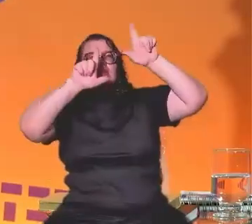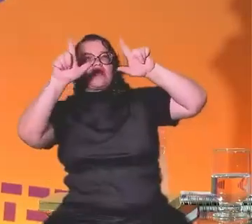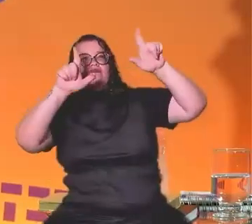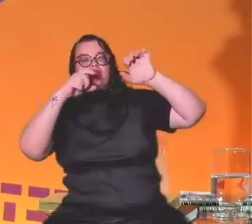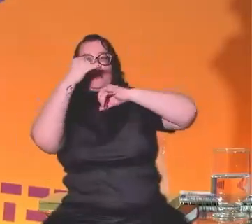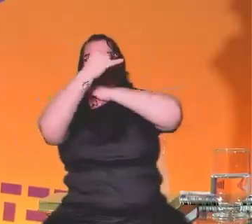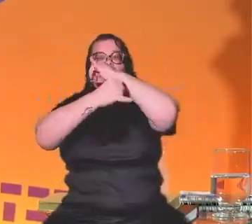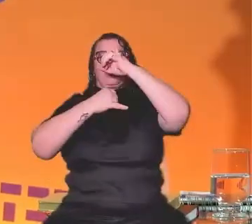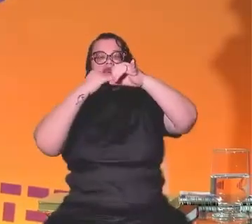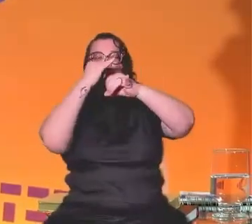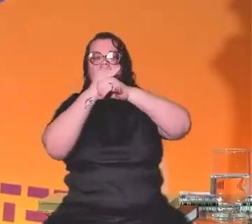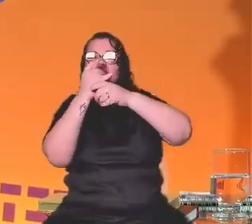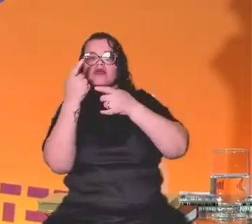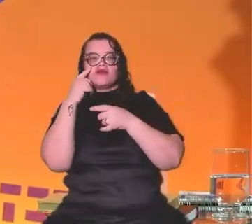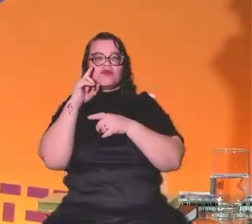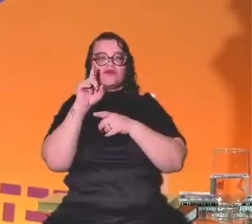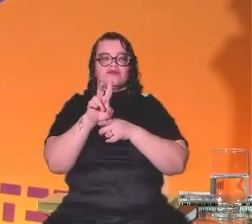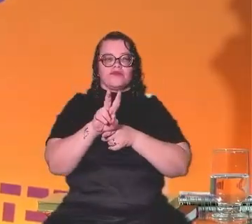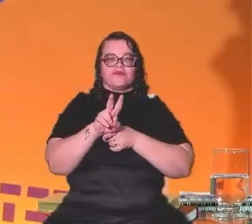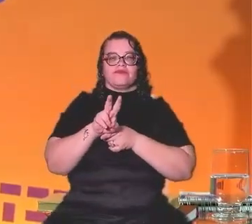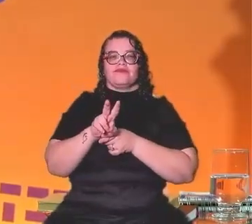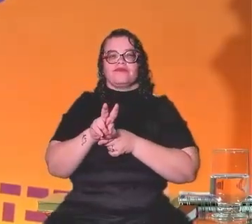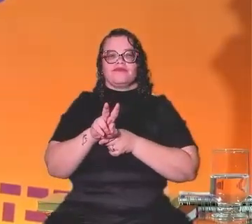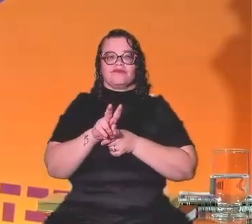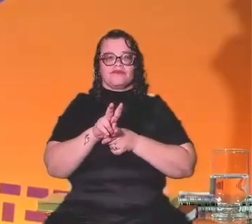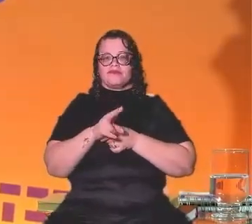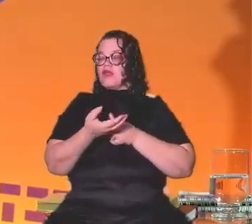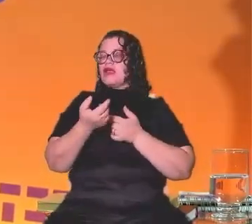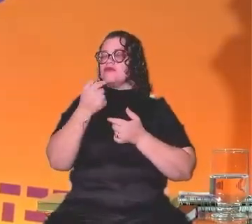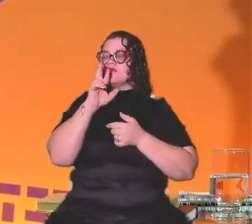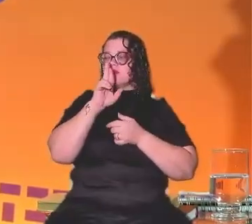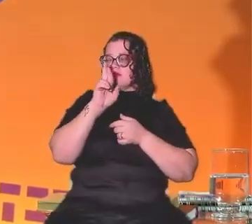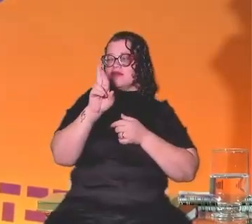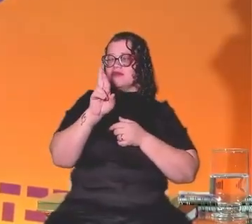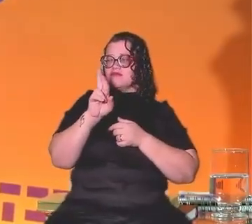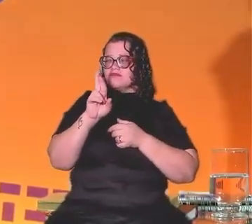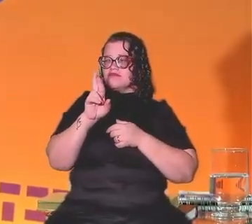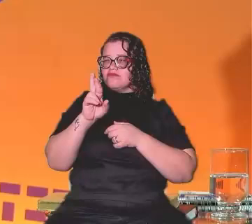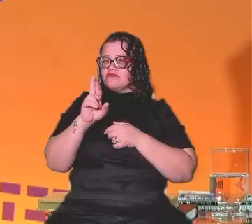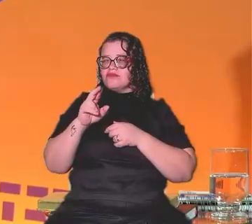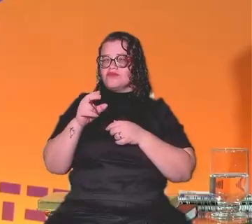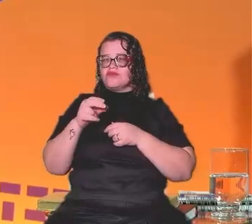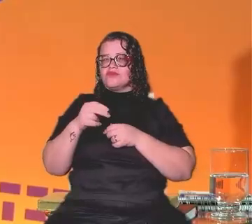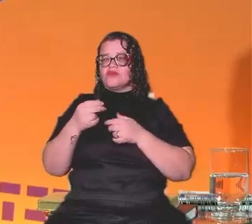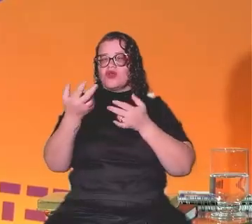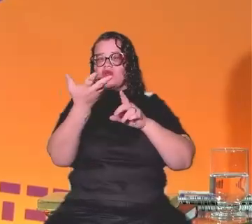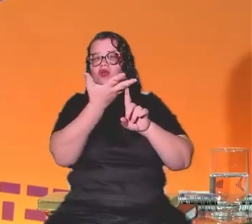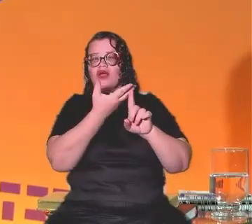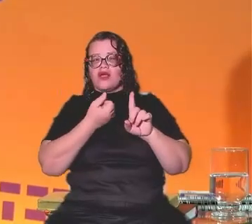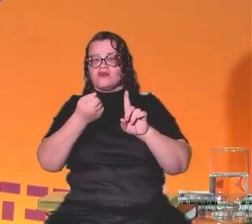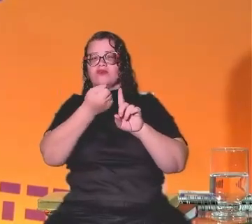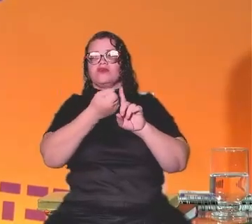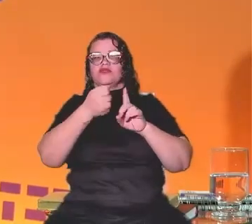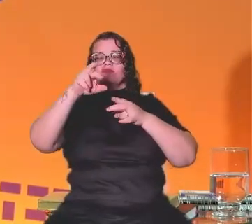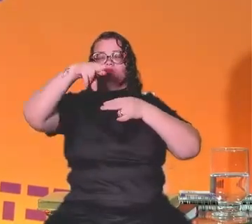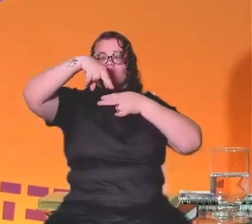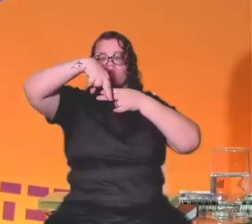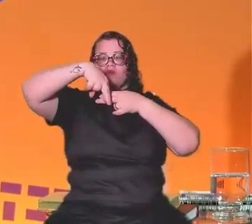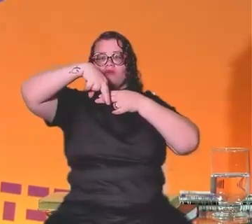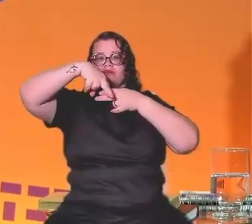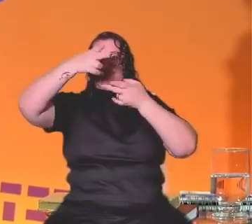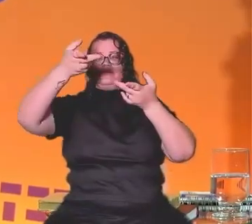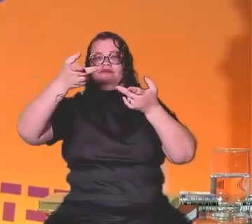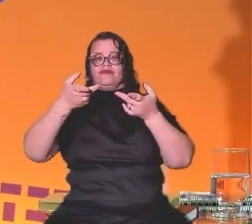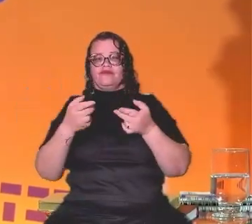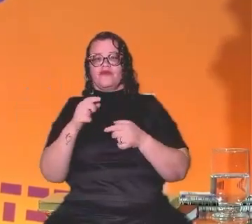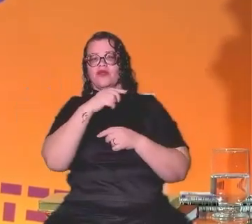vê. Não sei se eu te respondi, Adolfo, mas eu tentei te responder com uma obra de Drummond. Porque os mortos do